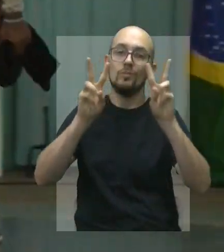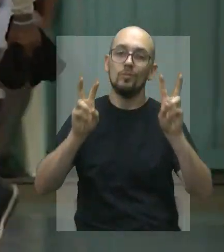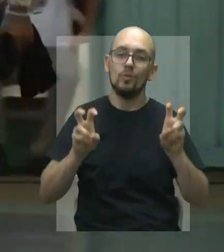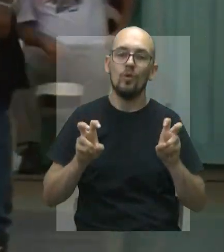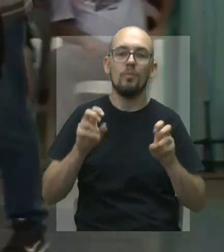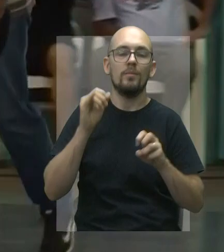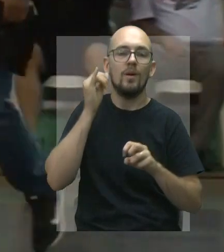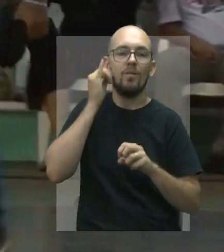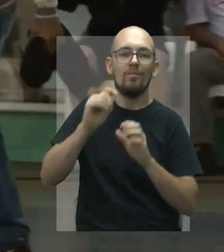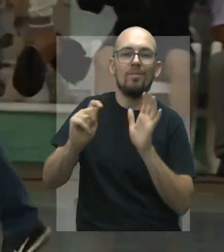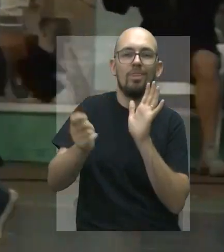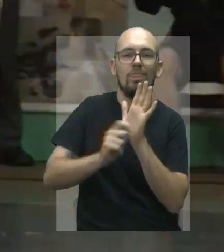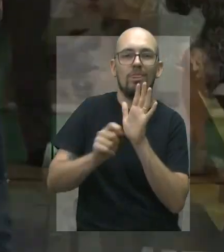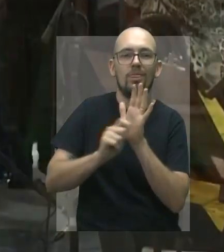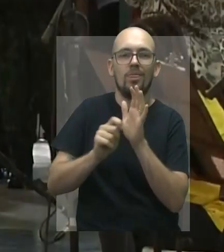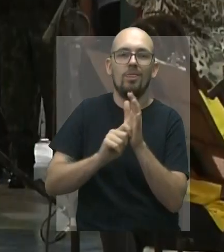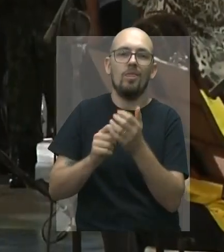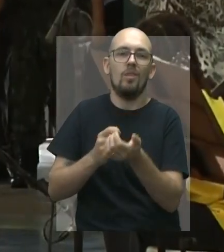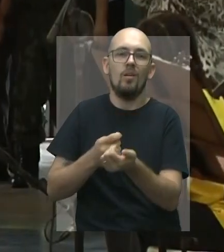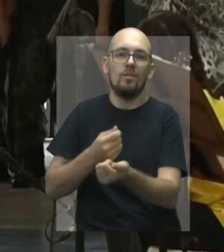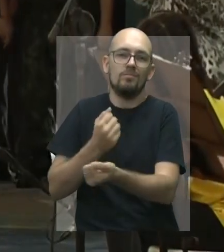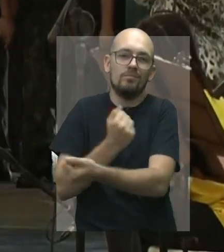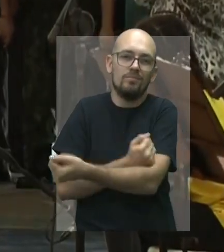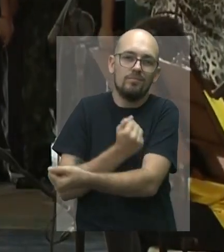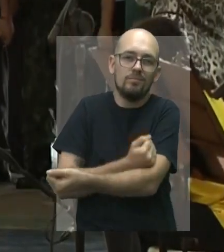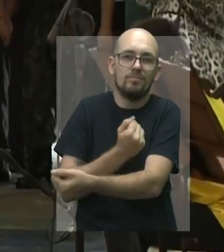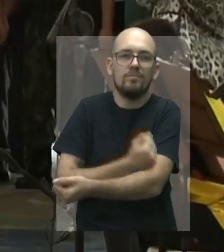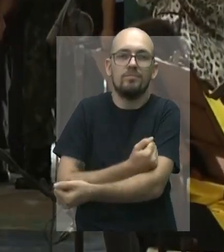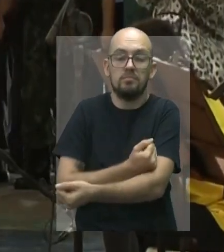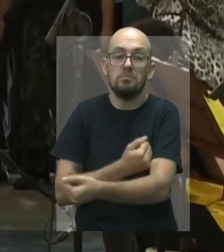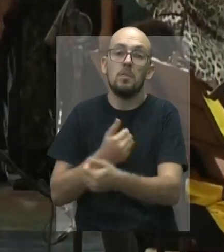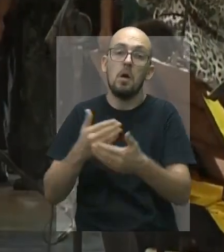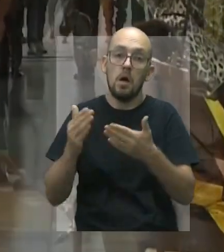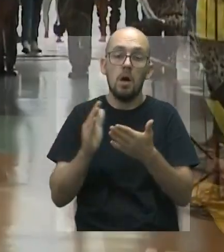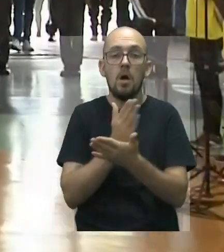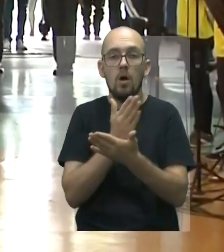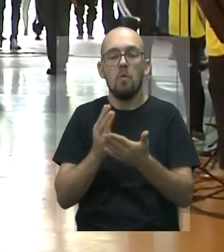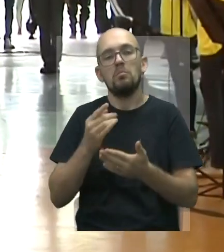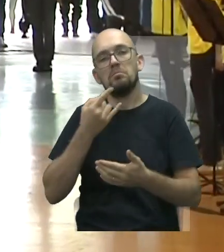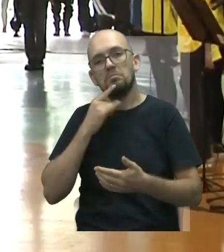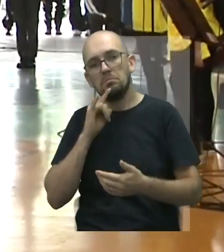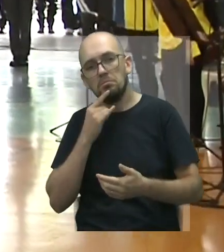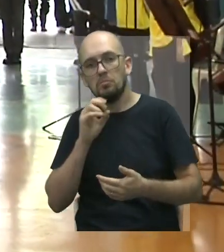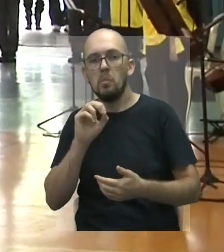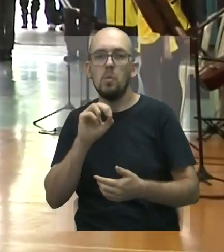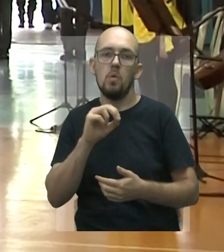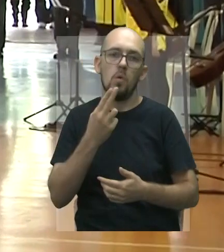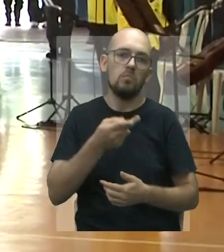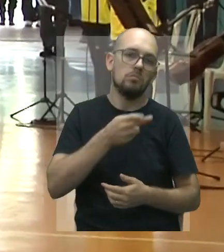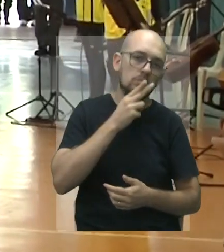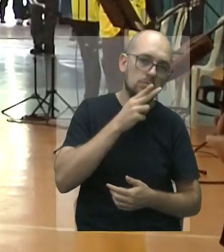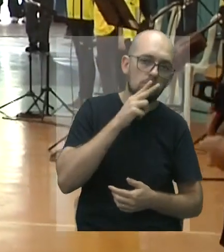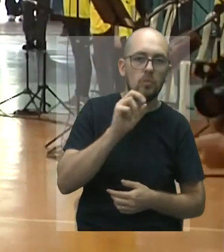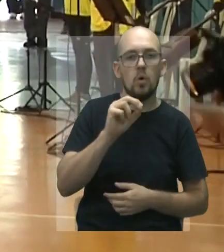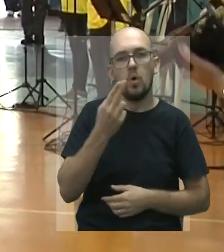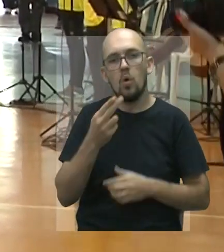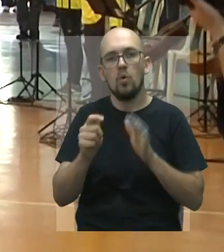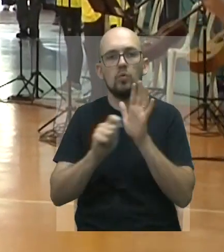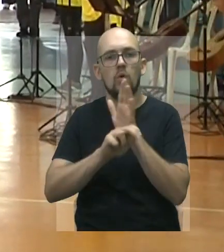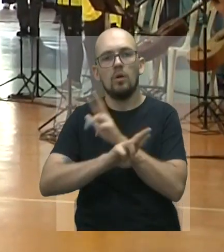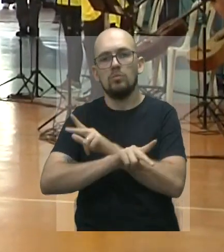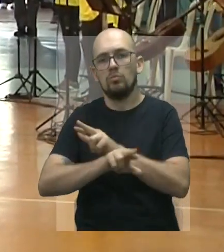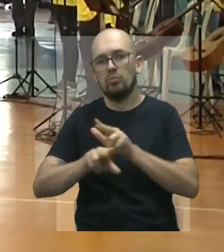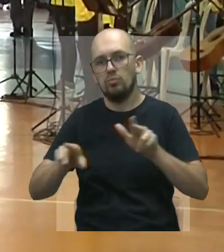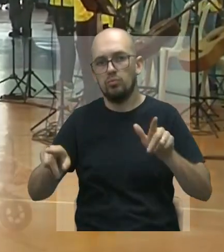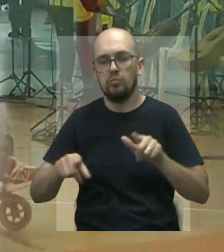pela dependência de substâncias químicas, sejam elas ilícitas ou lícitas. Outra diretriz importantíssima do